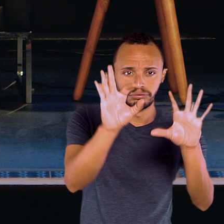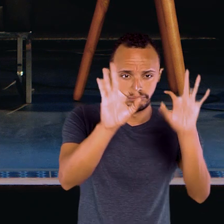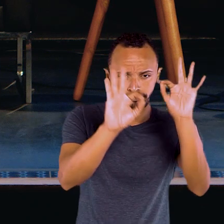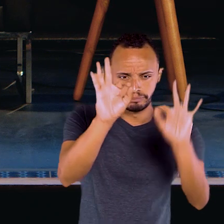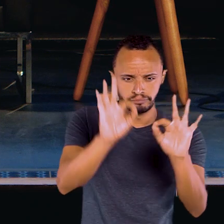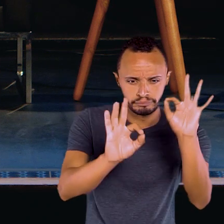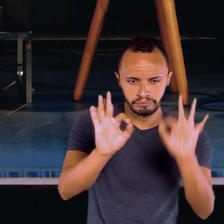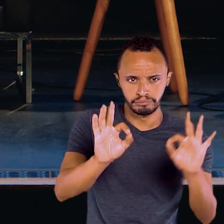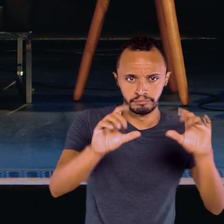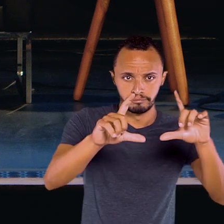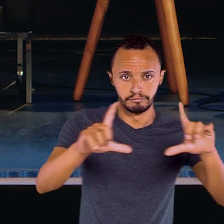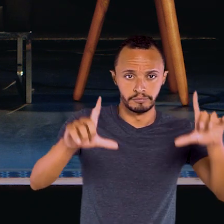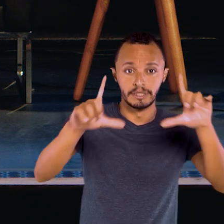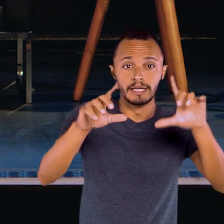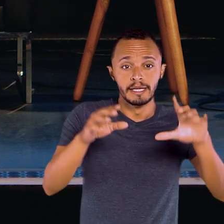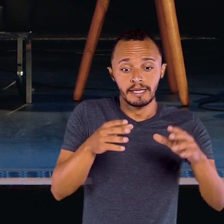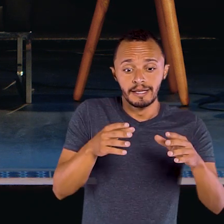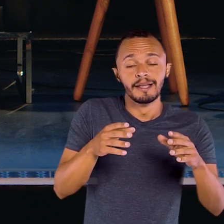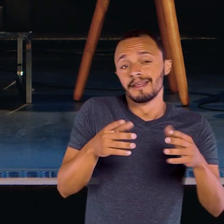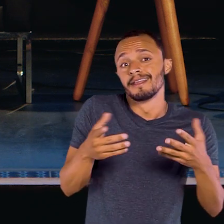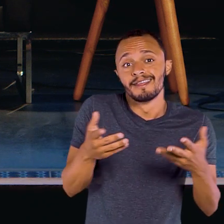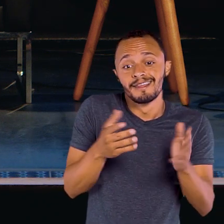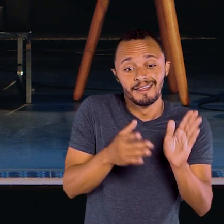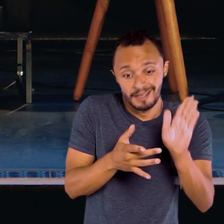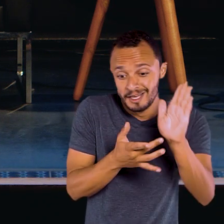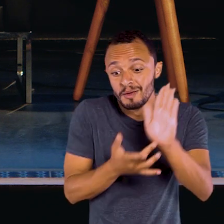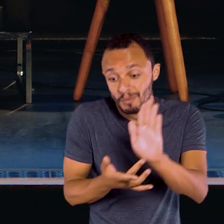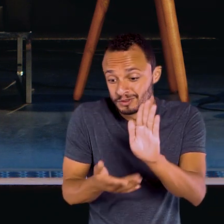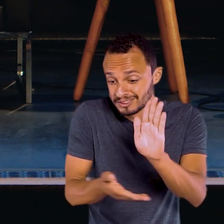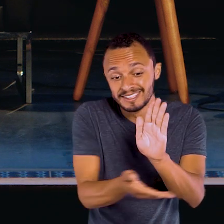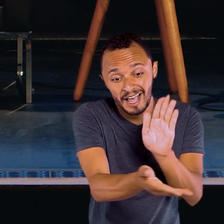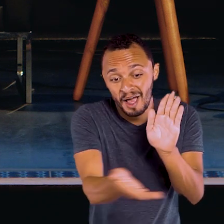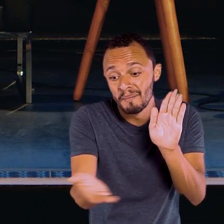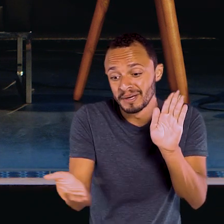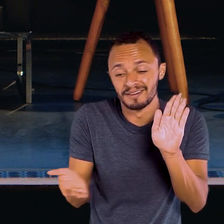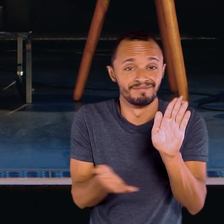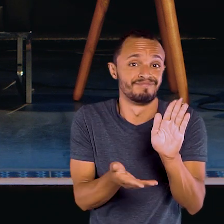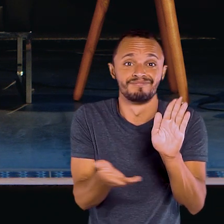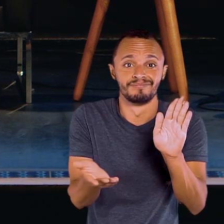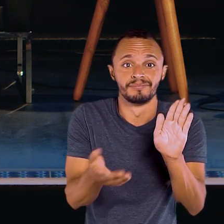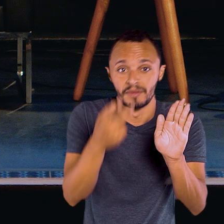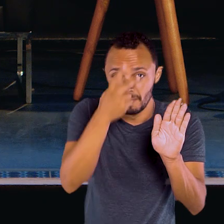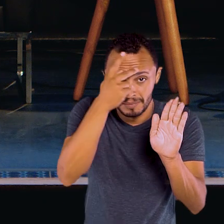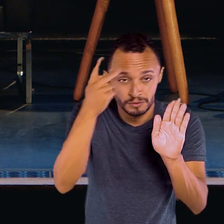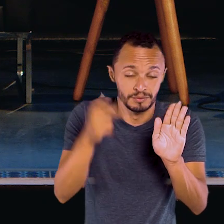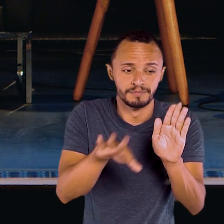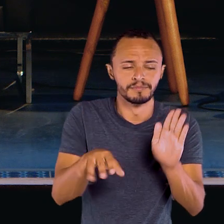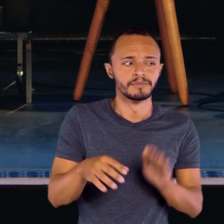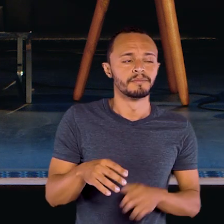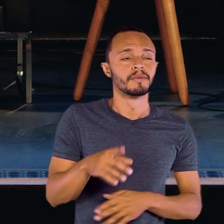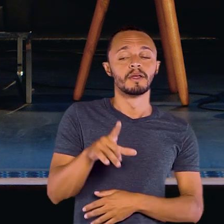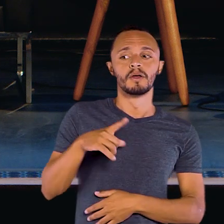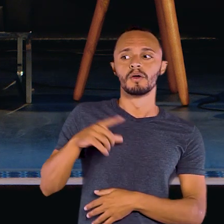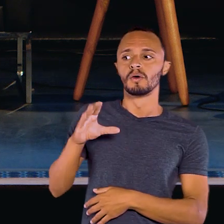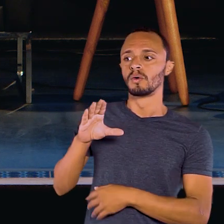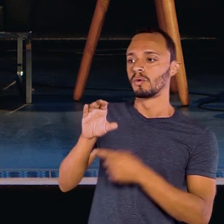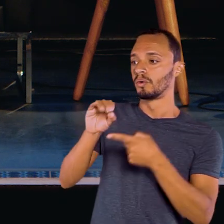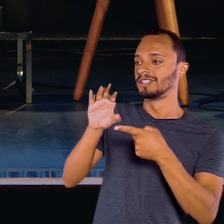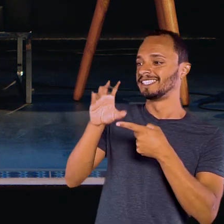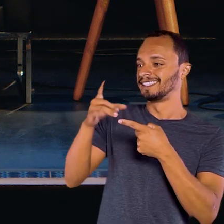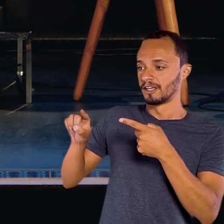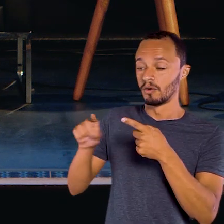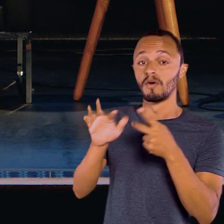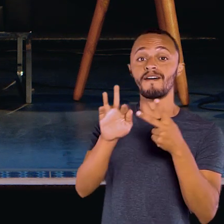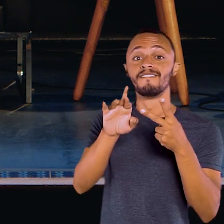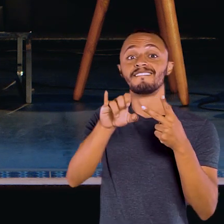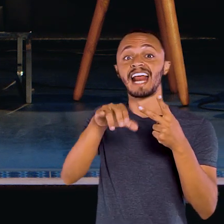chegasse nessas pessoas. E são 3 empregadas domésticas, né? A Conceição também foi empregada doméstica, Françoise Egar. Todo mundo